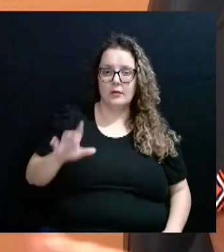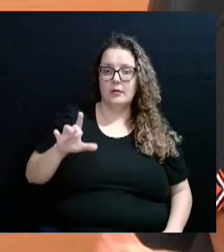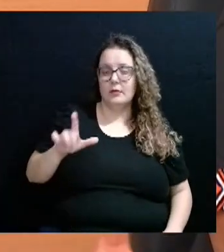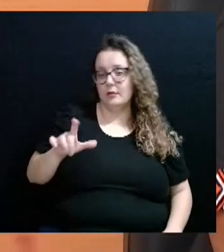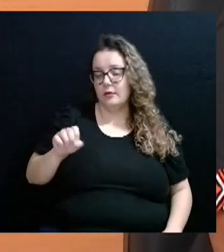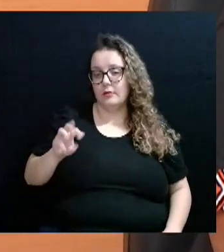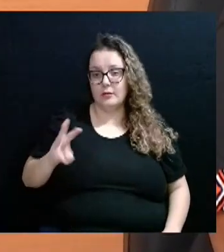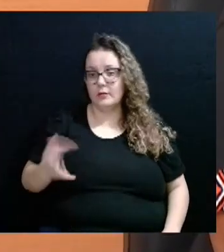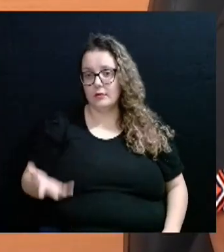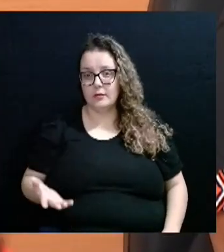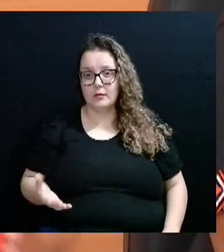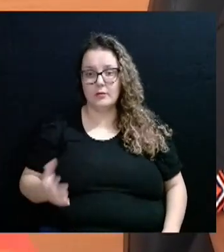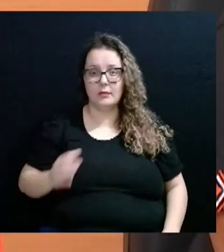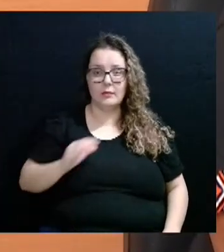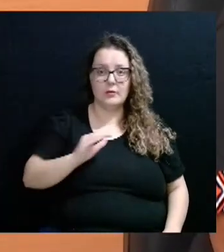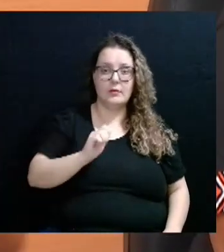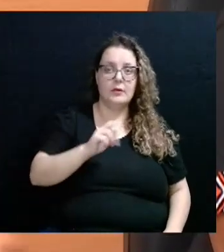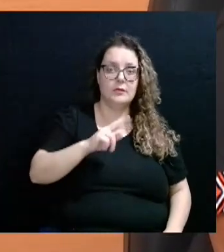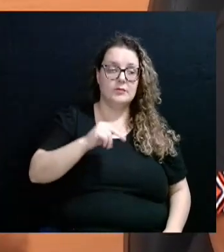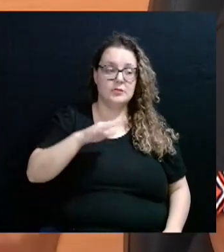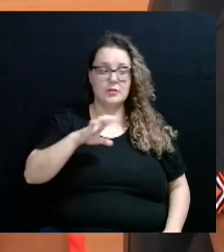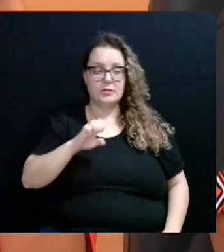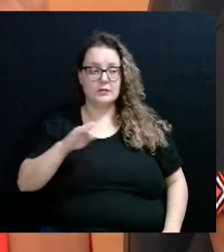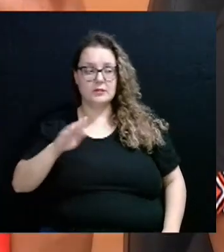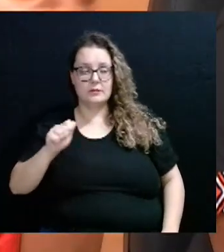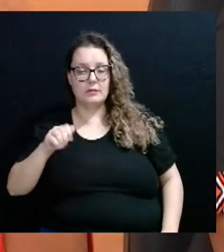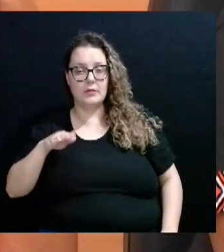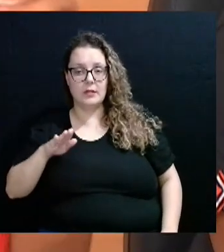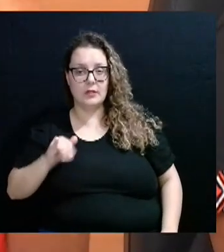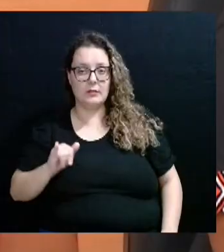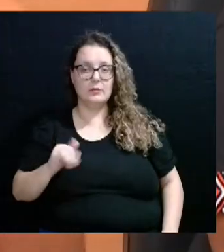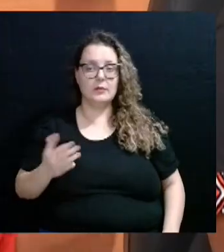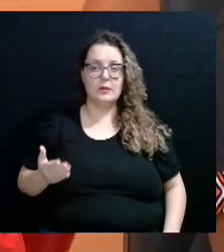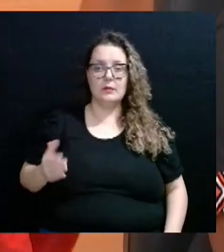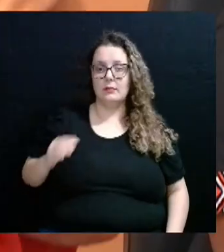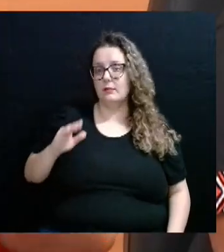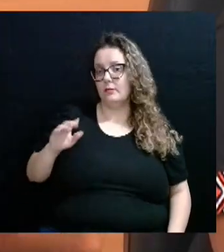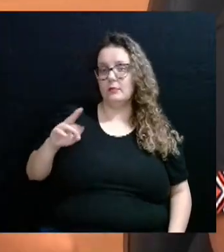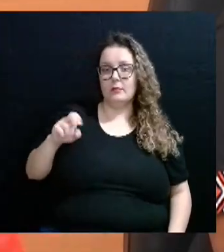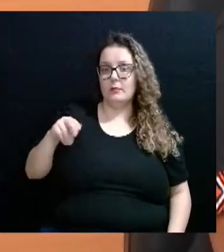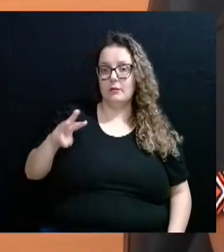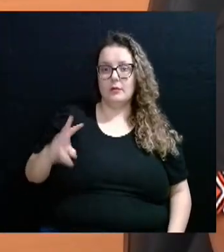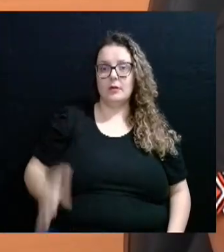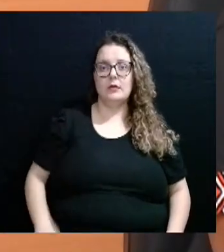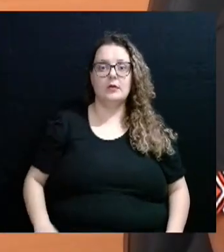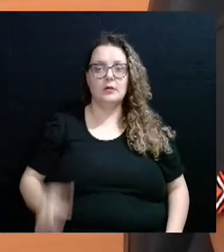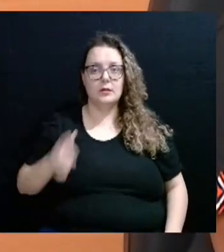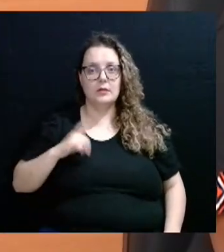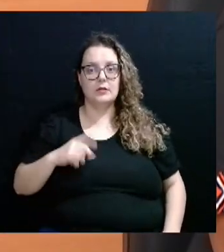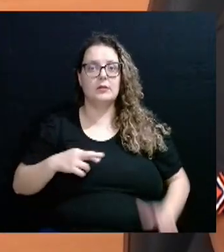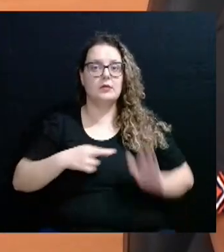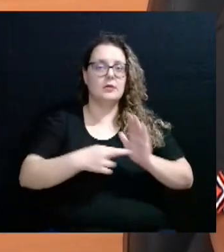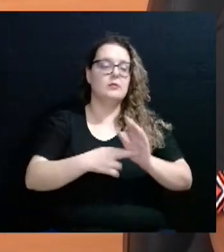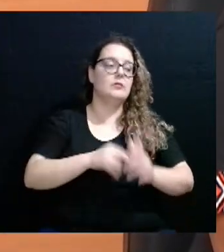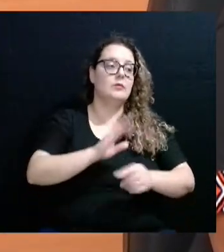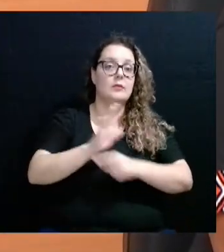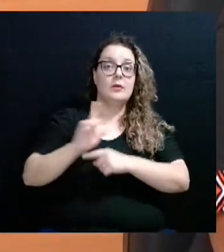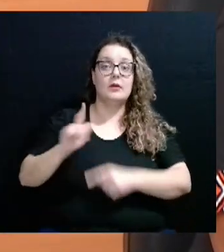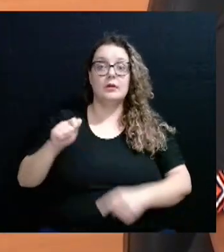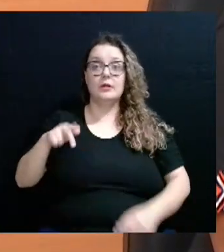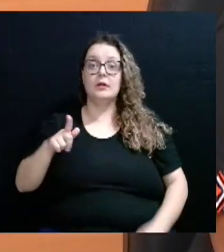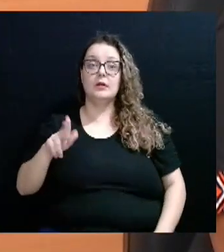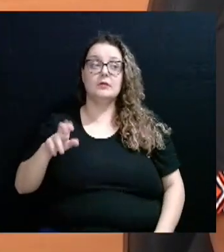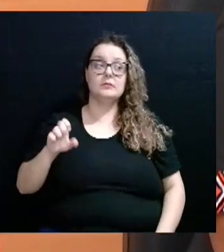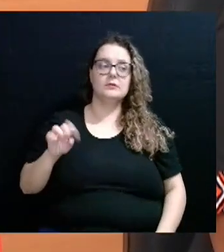Charles Baby Brown, né? Que tinha essa referência nesses filmes gangsters né, daquela época. Então você via que ela tinha uma